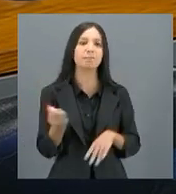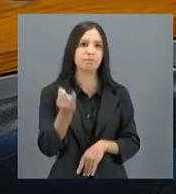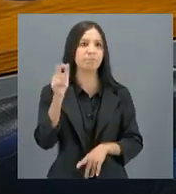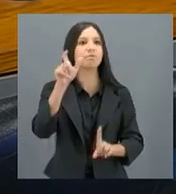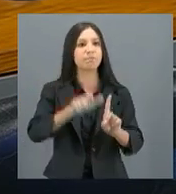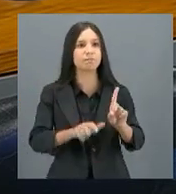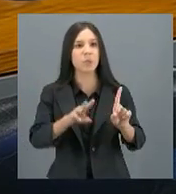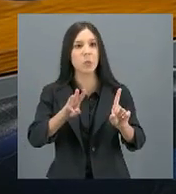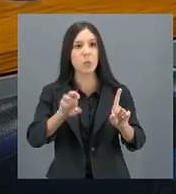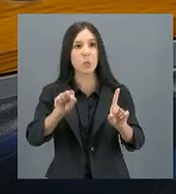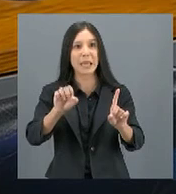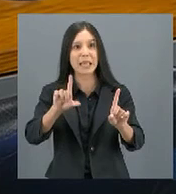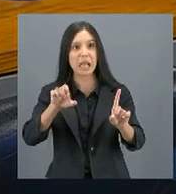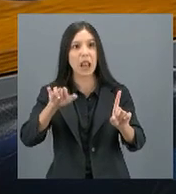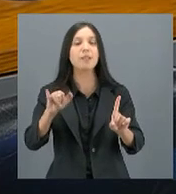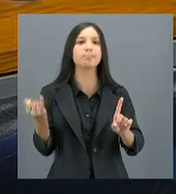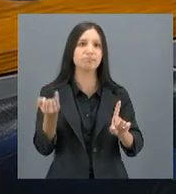senhor Wesley Cardia.